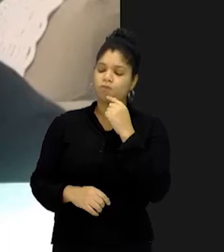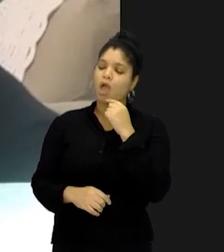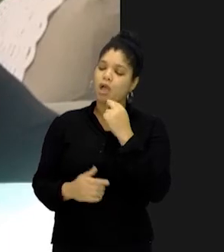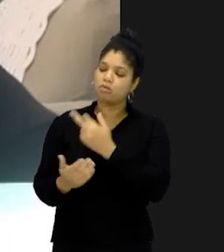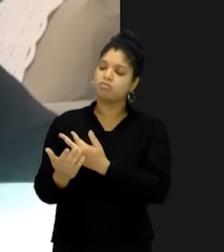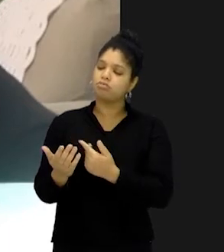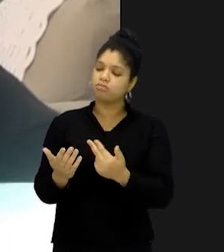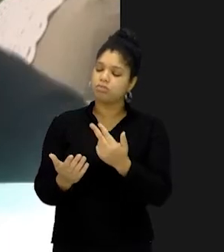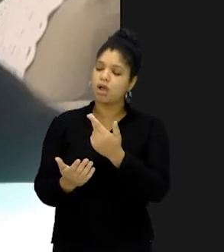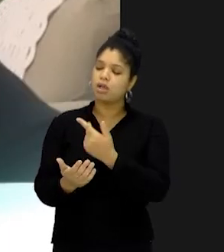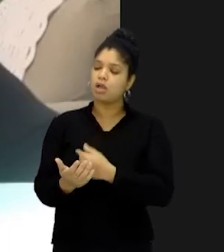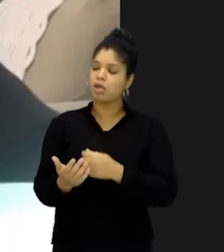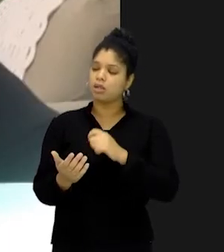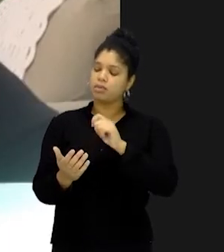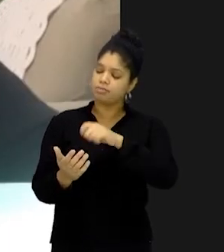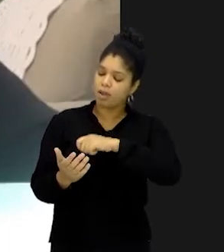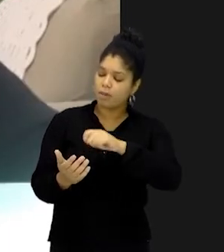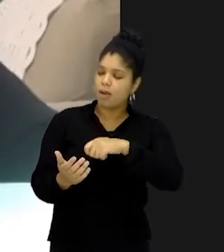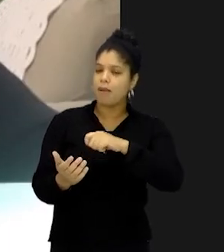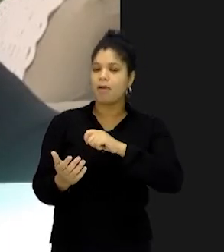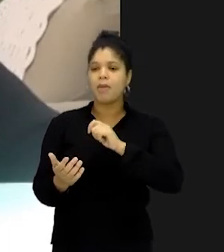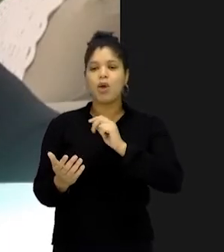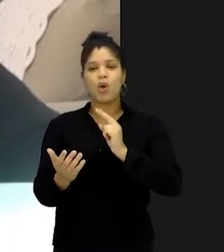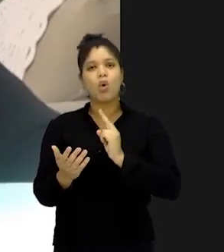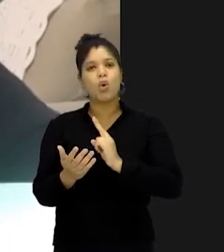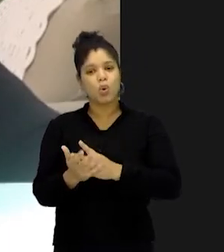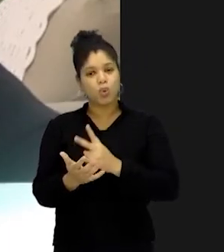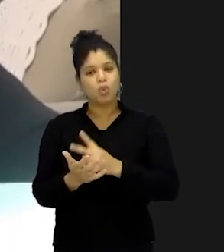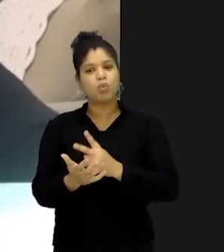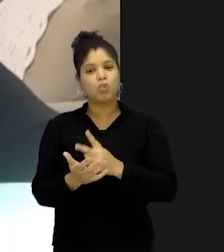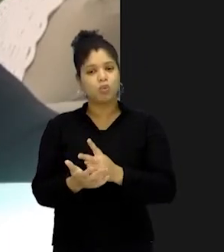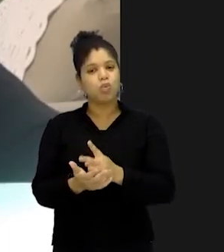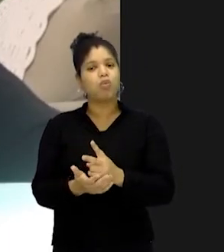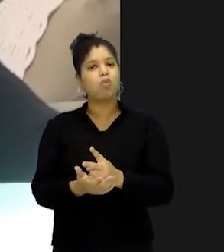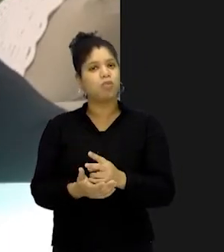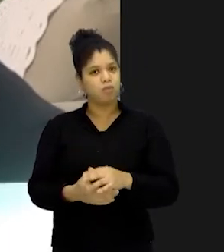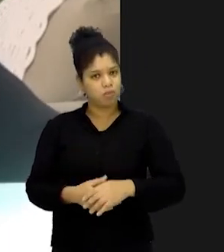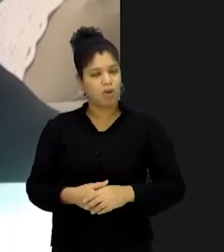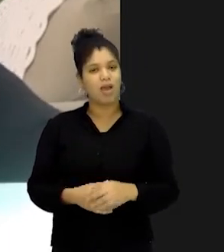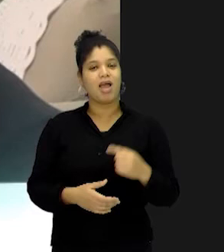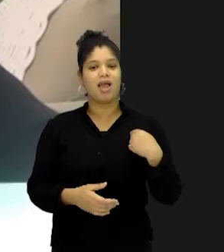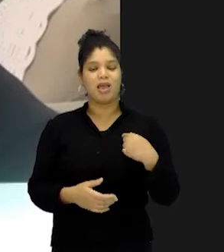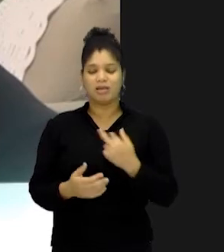continuei, eu não parei mais. E aí foi onde eu fui desenhando,